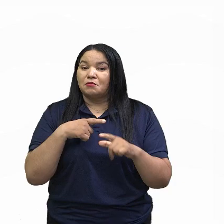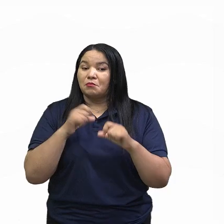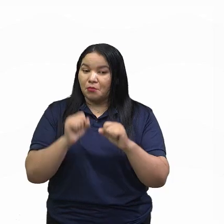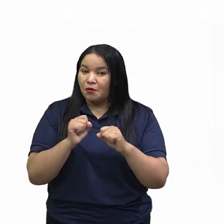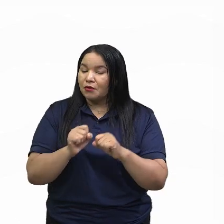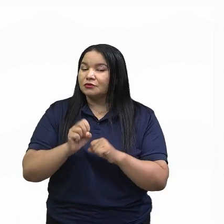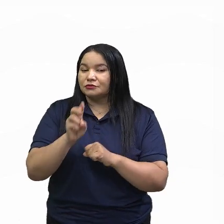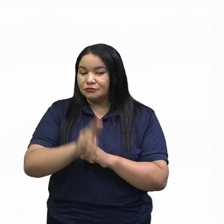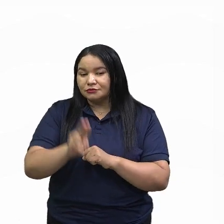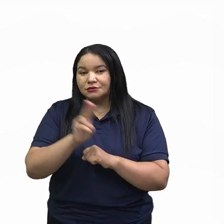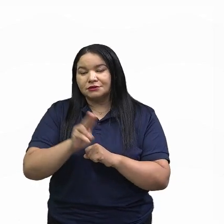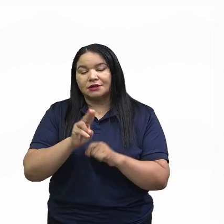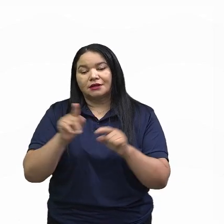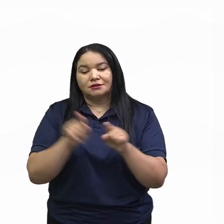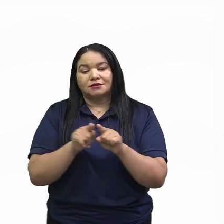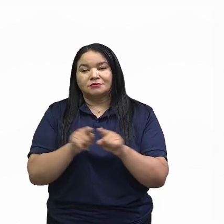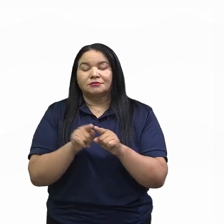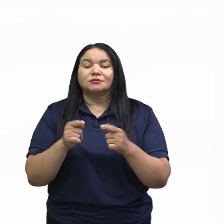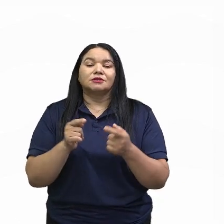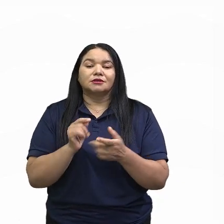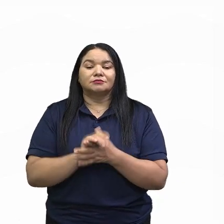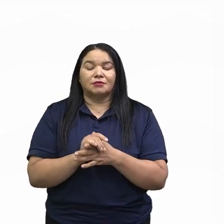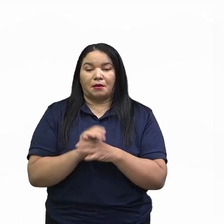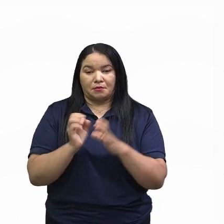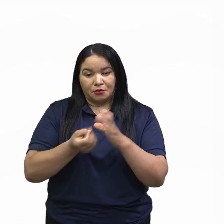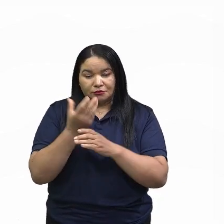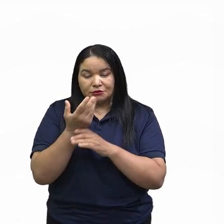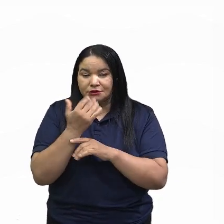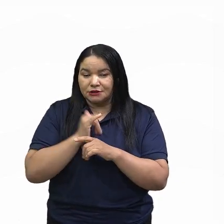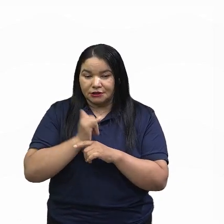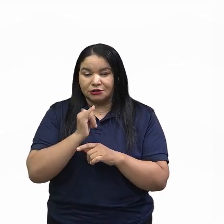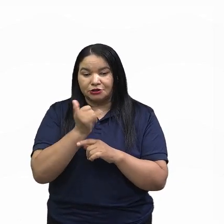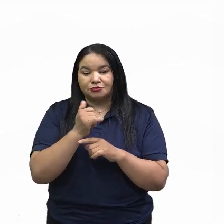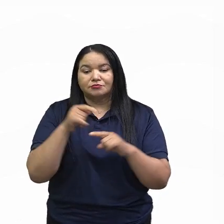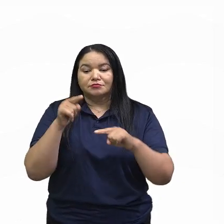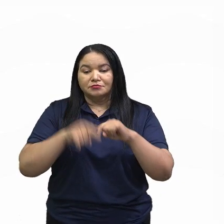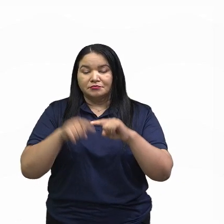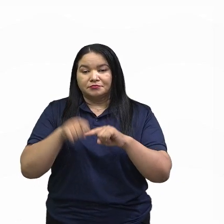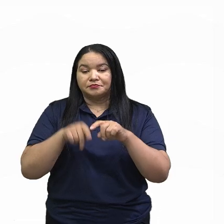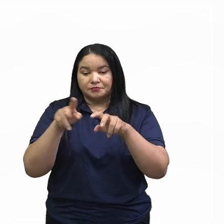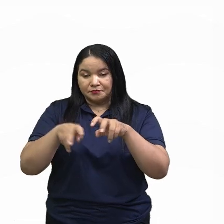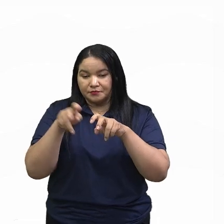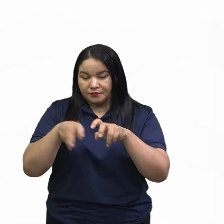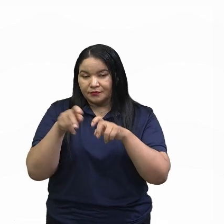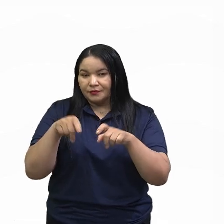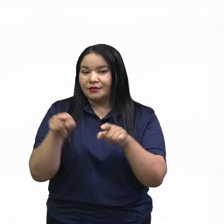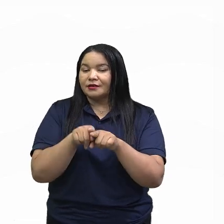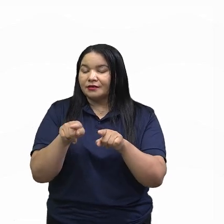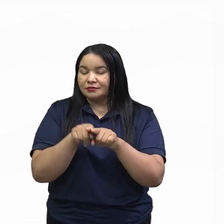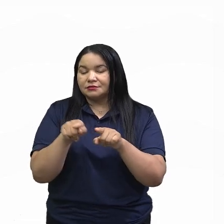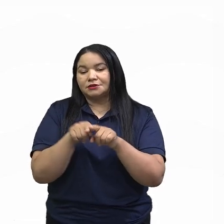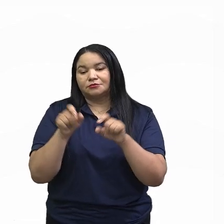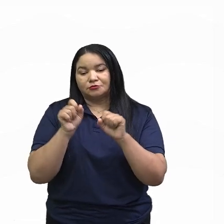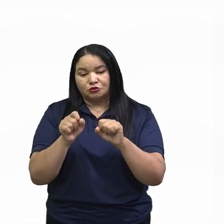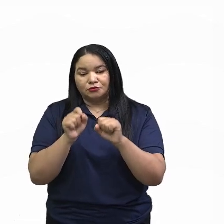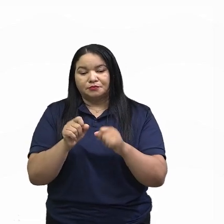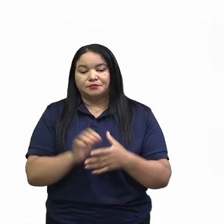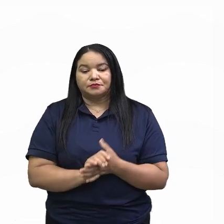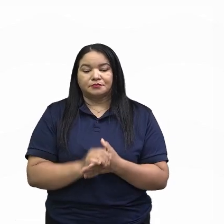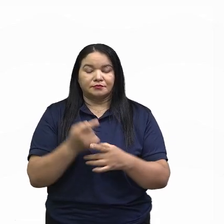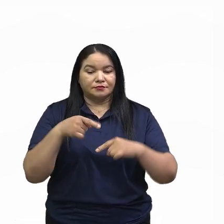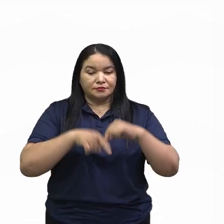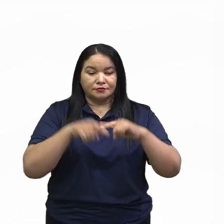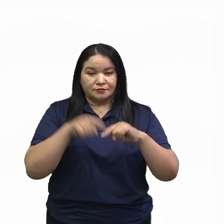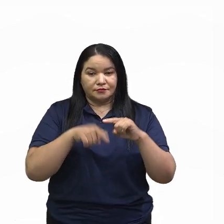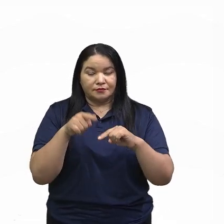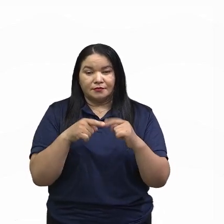ser combustível, né, para produzir energia. Resíduos agrícolas e florestais também servem. Resíduos